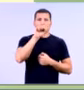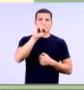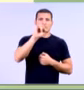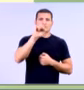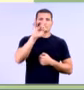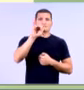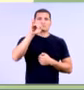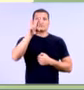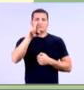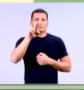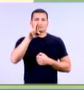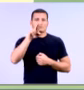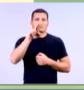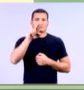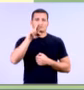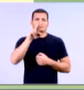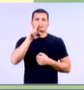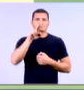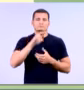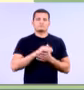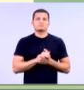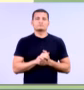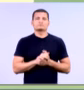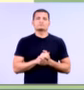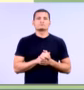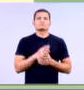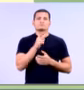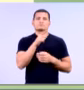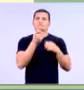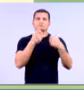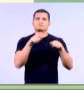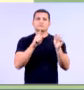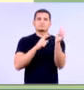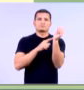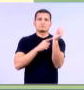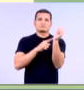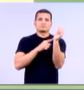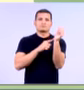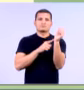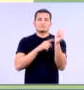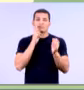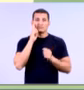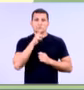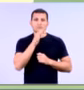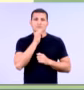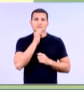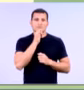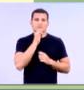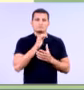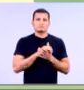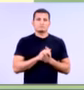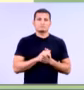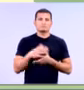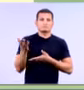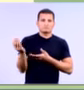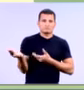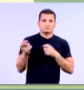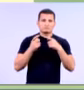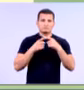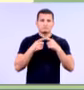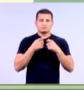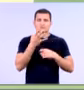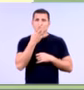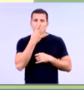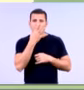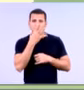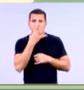de socorrer, ajudar. Por isso, ele não vai precisar de preposição. Olha o exemplo. Um jovem médico